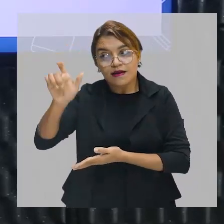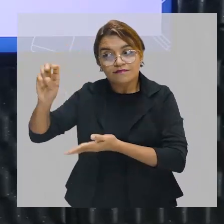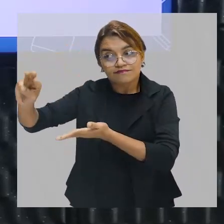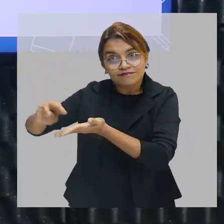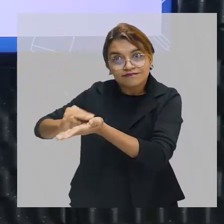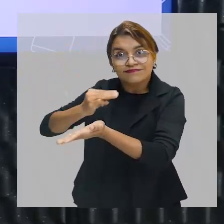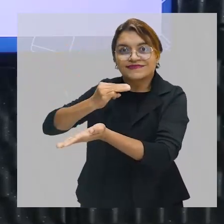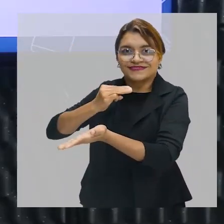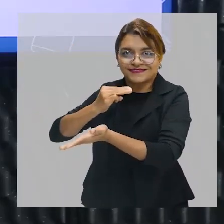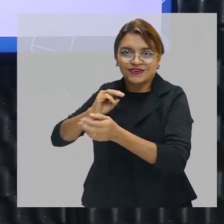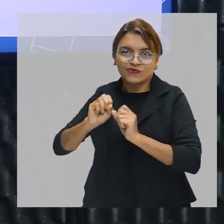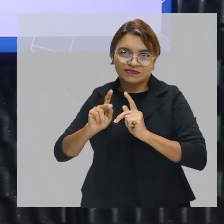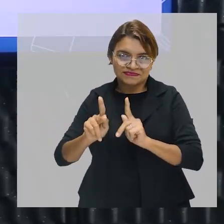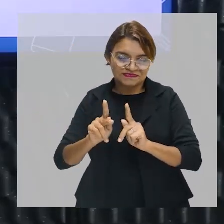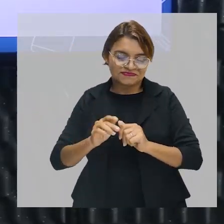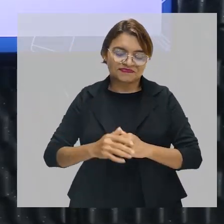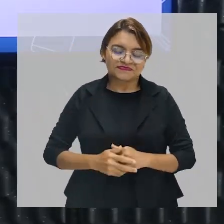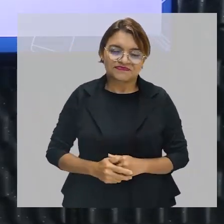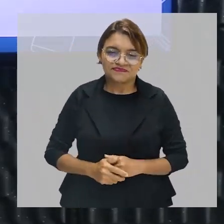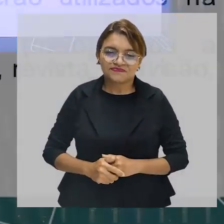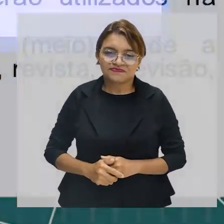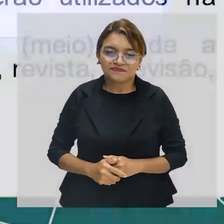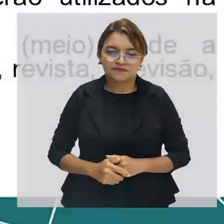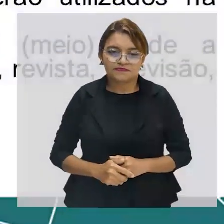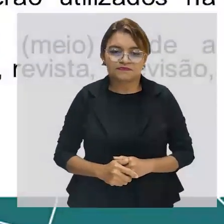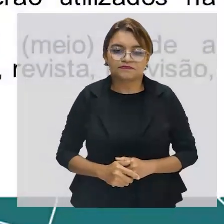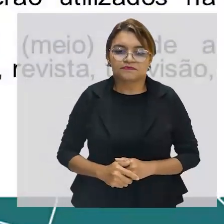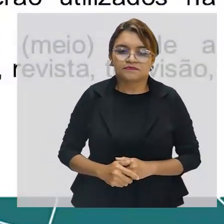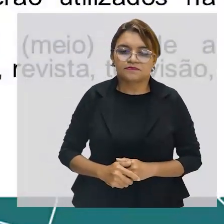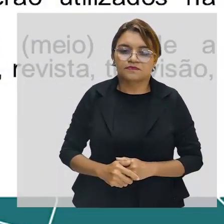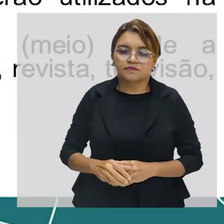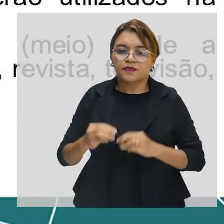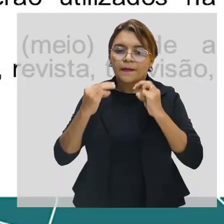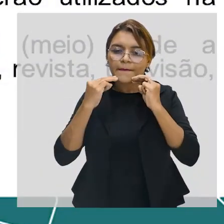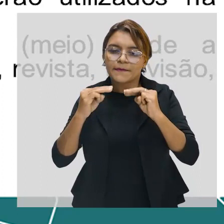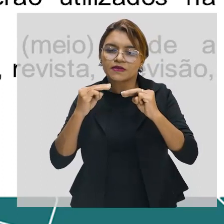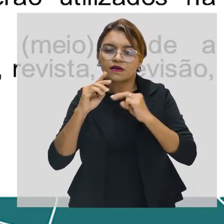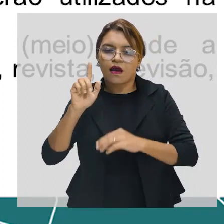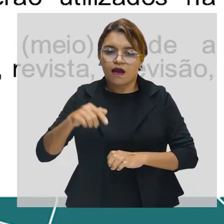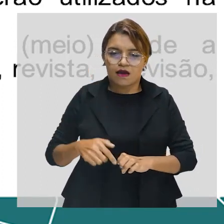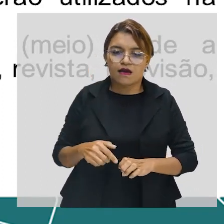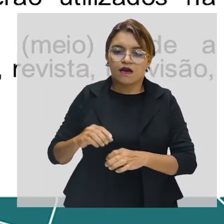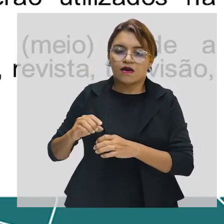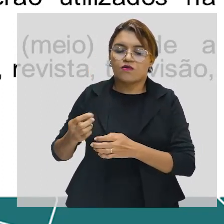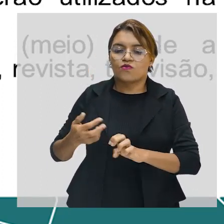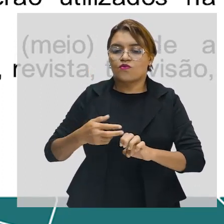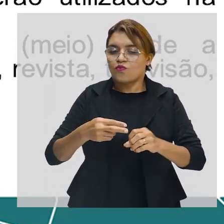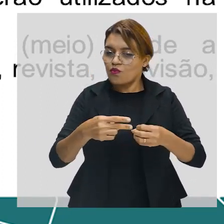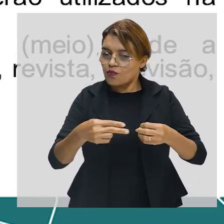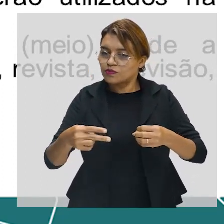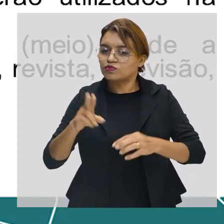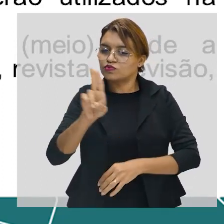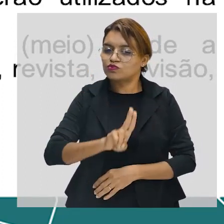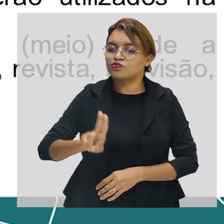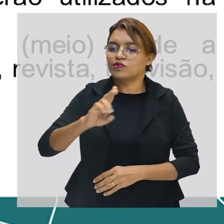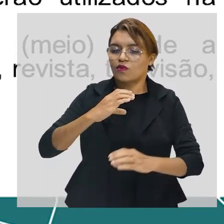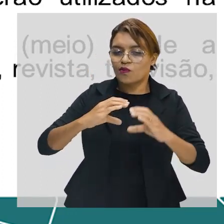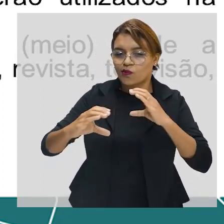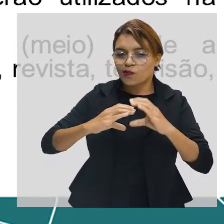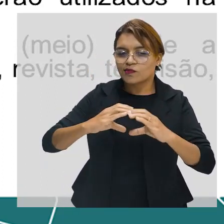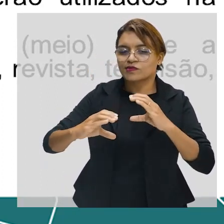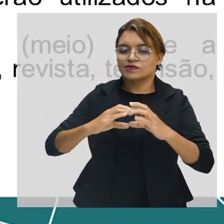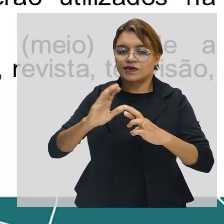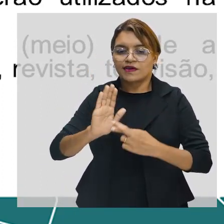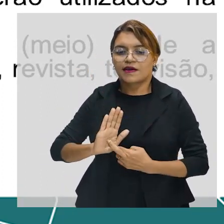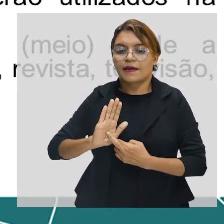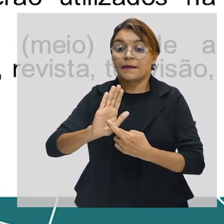aquela mensagem. A mensagem em si é o objeto utilizado na comunicação, de forma que